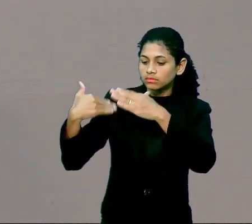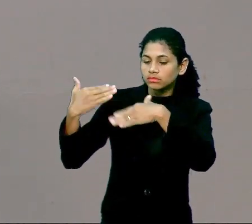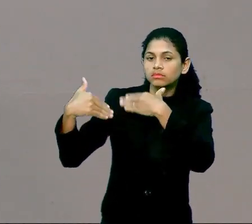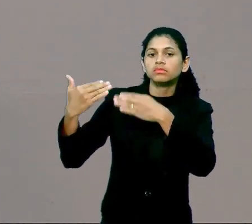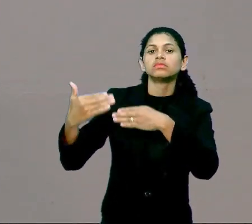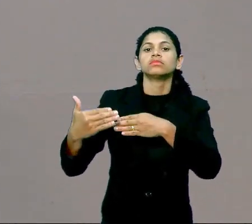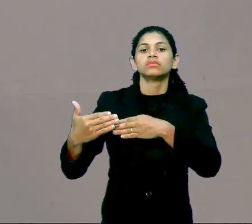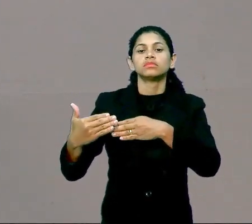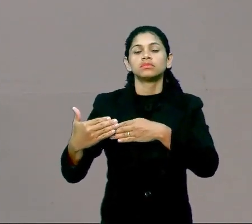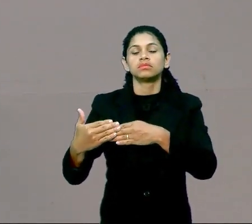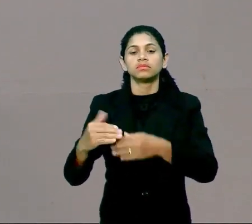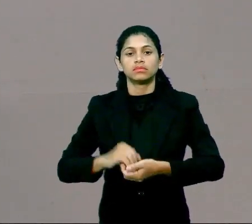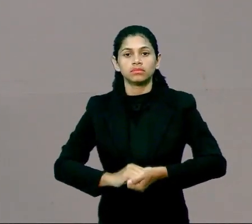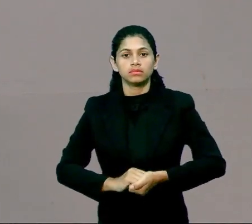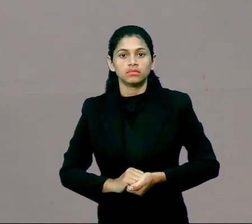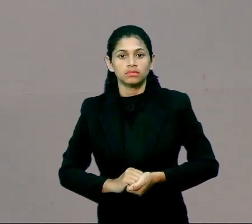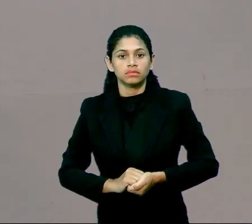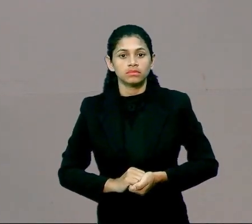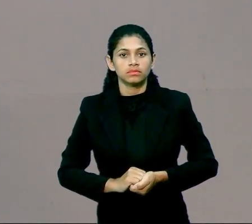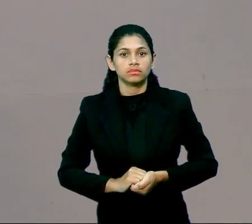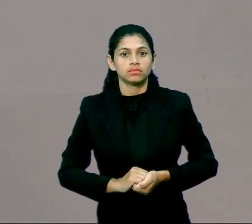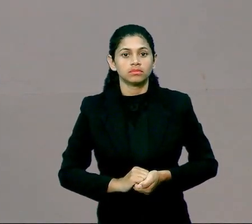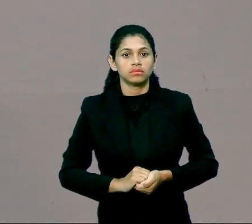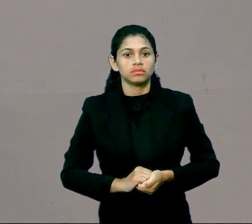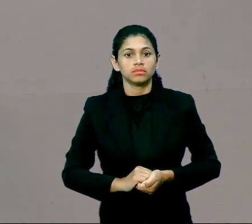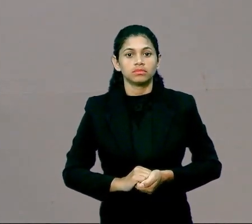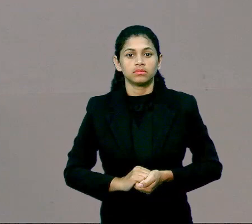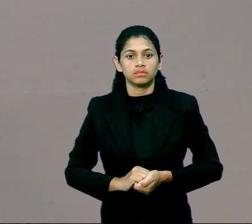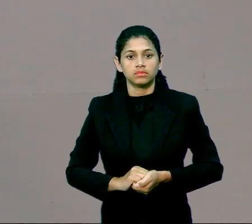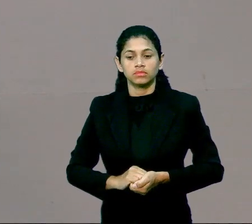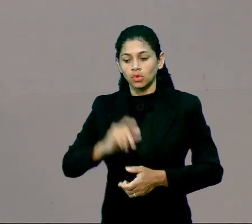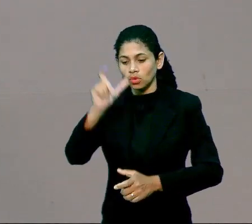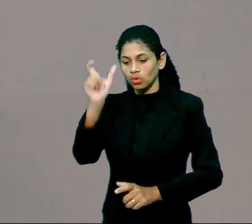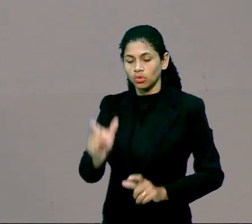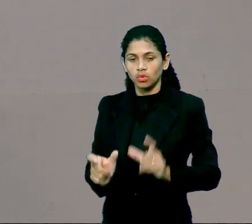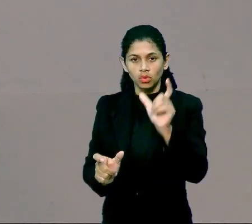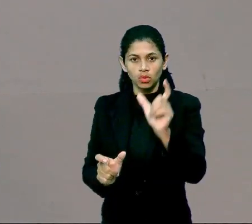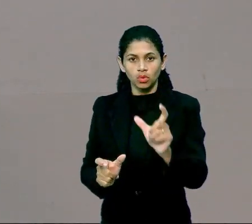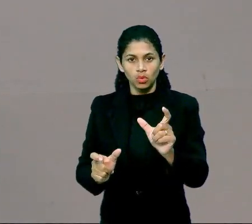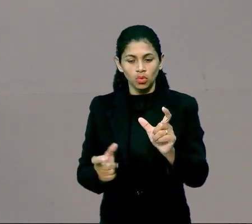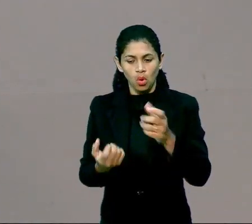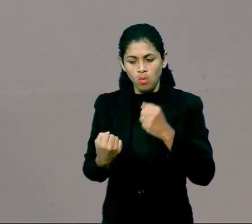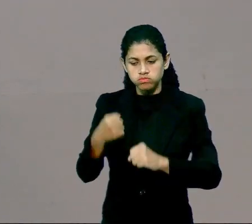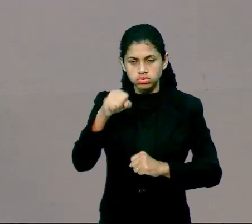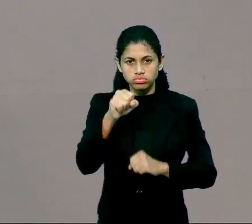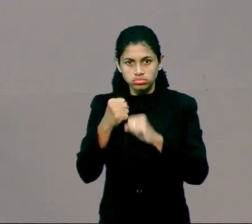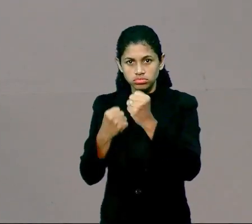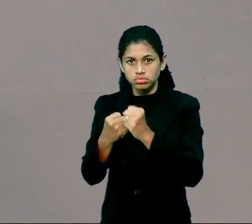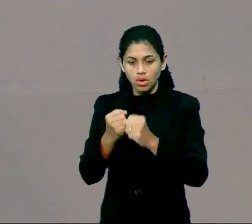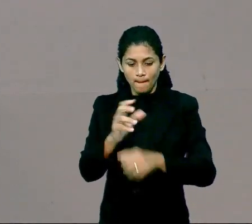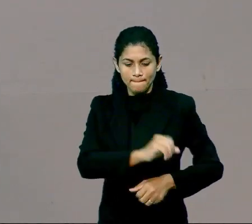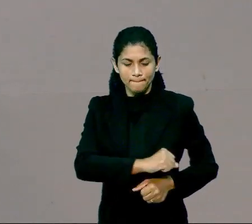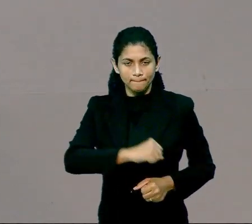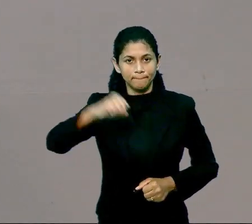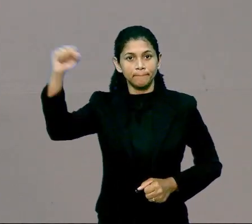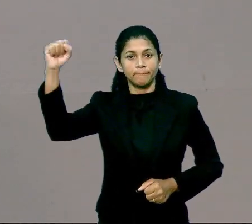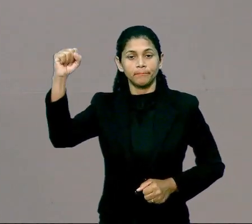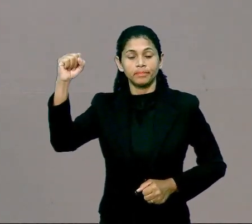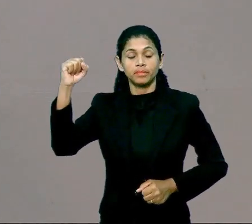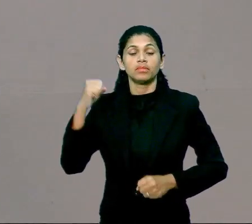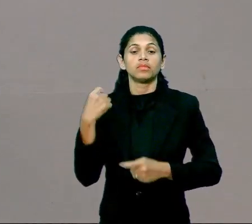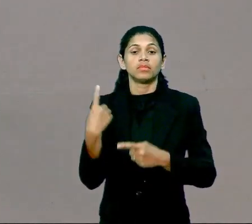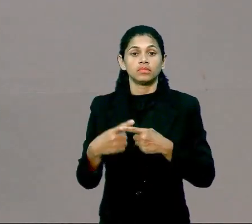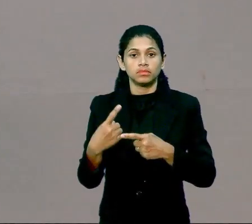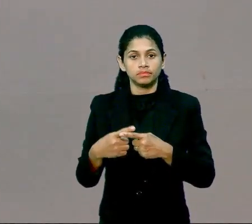compreender todo esse direcionamento, coisas que a gente já aprendeu. Gladiador século XXI. Por quê? Porque é entretenimento. Por que entretém? Porque vai